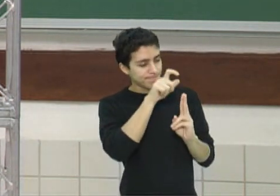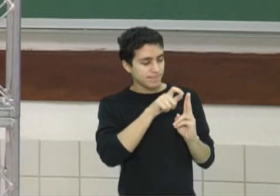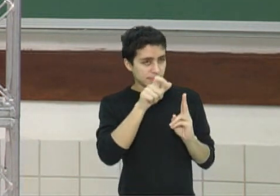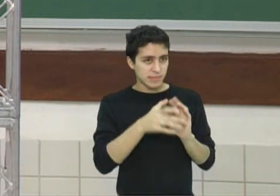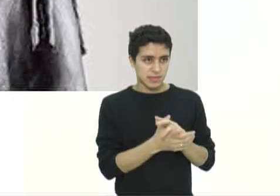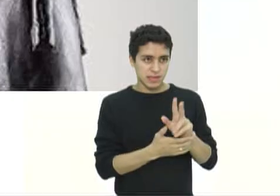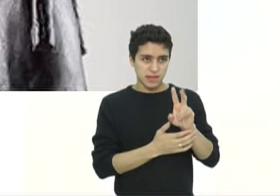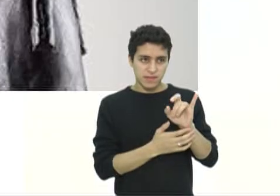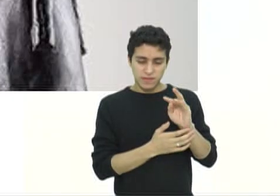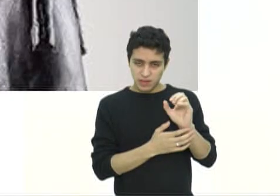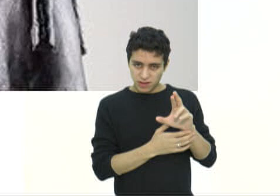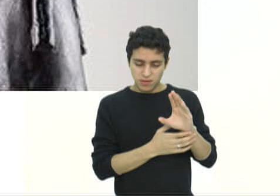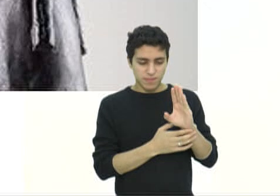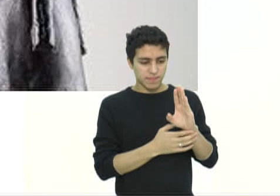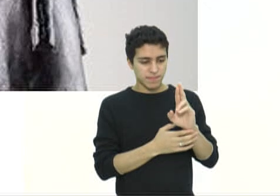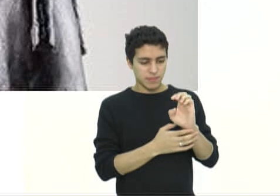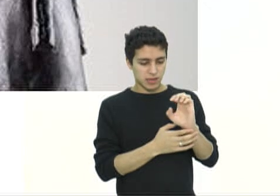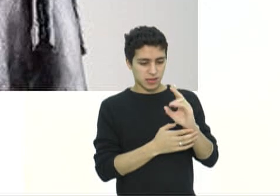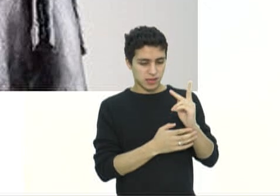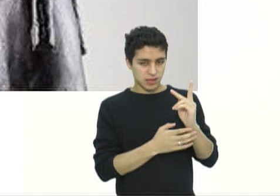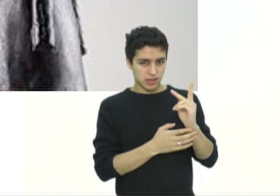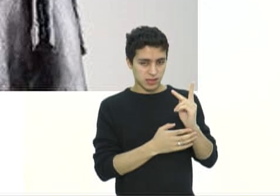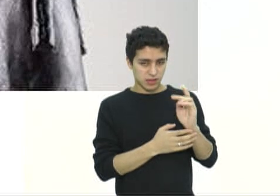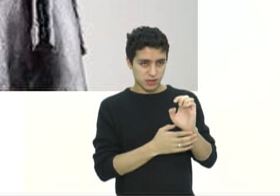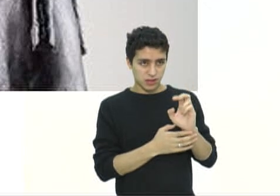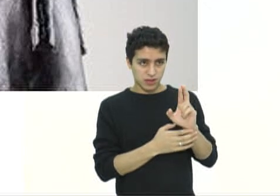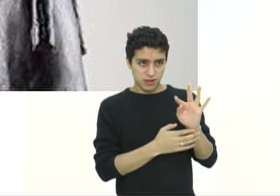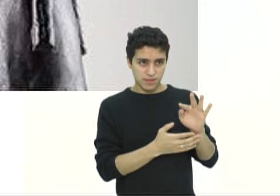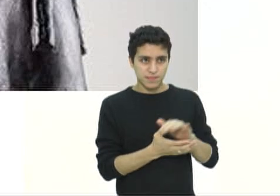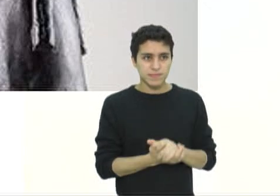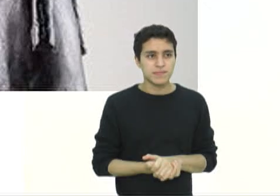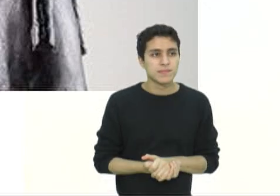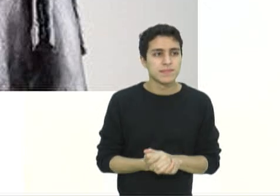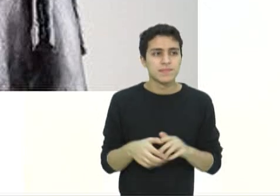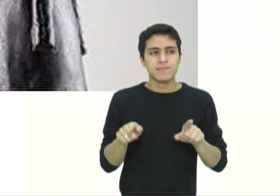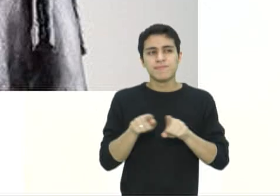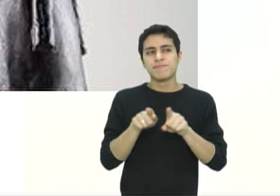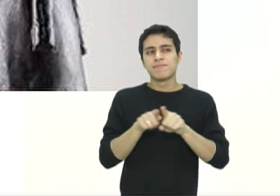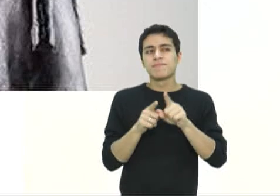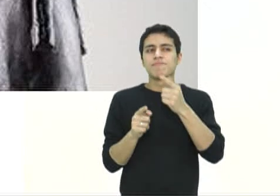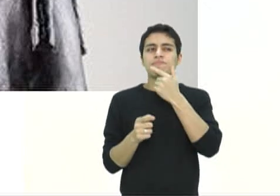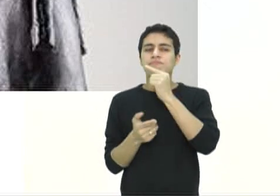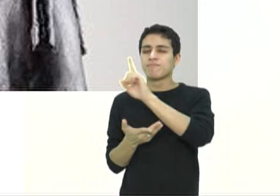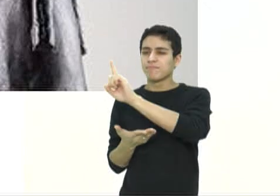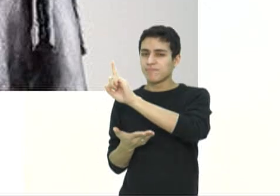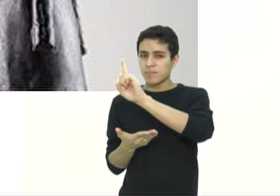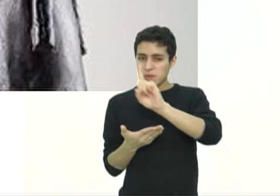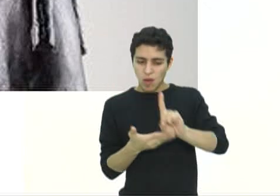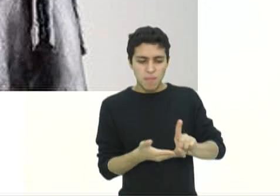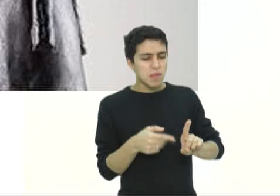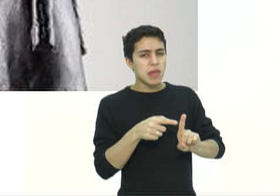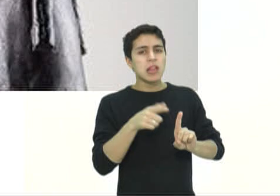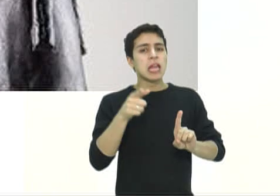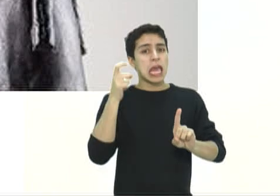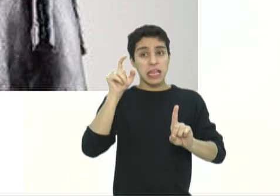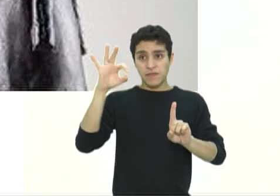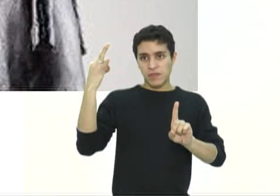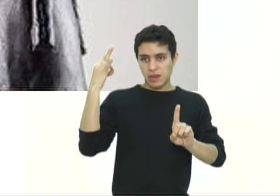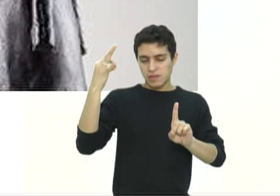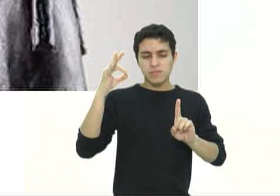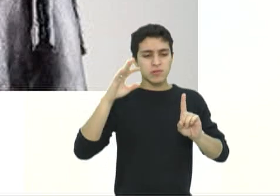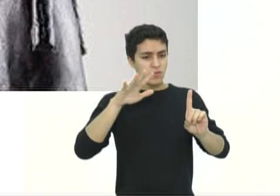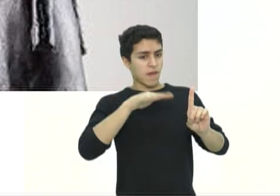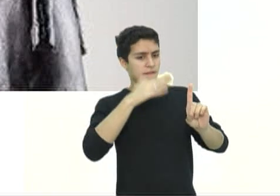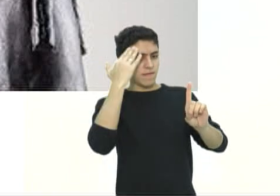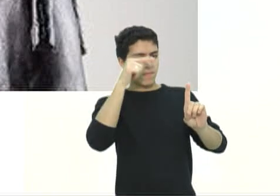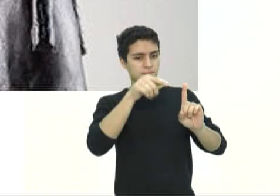falar de Victor Brecheret e quero falar de Menotti Delpitcha. Victor Brecheret, ele já estava vindo da França, renomado pelo seu trabalho, e ele é descoberto